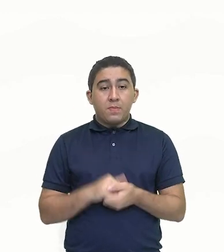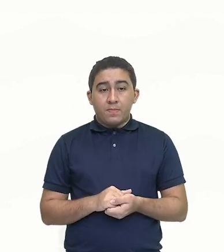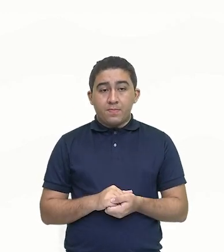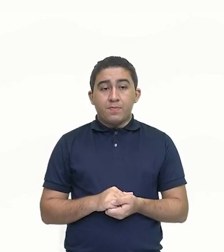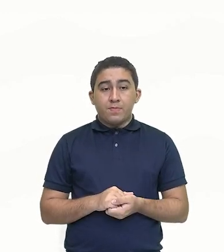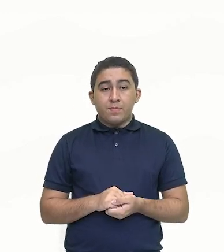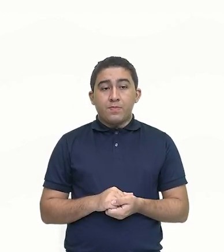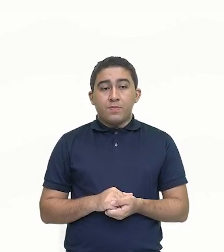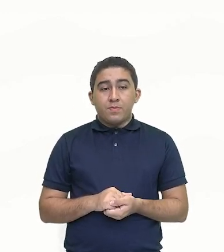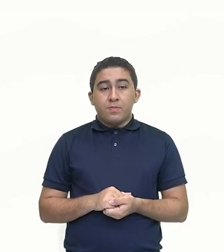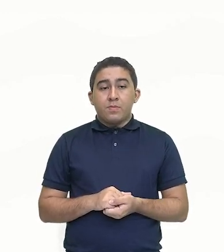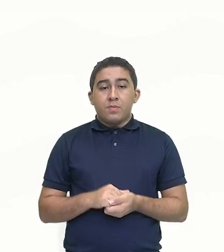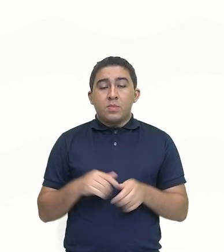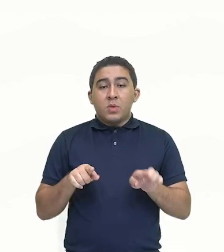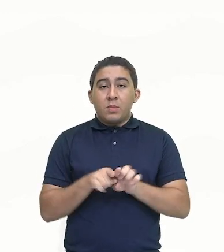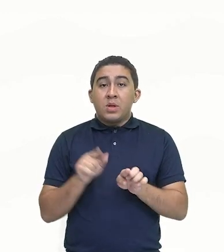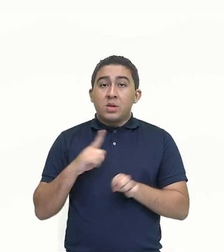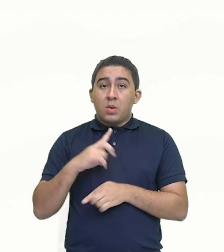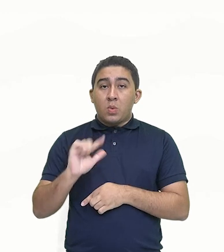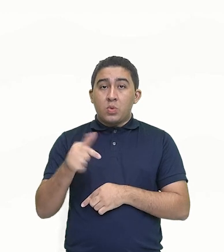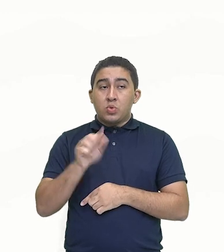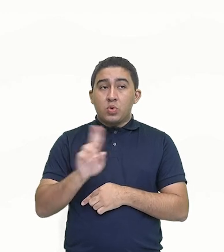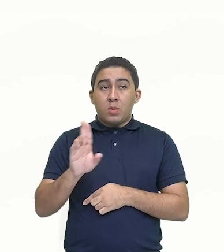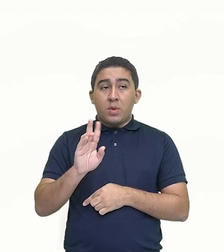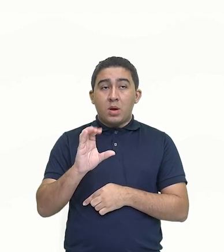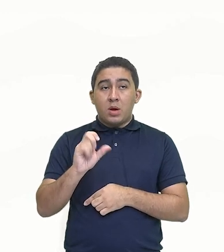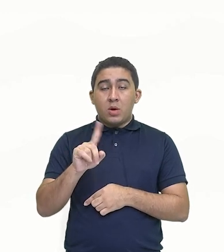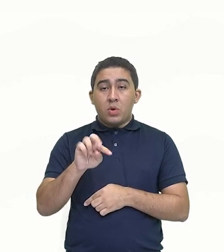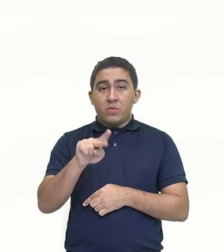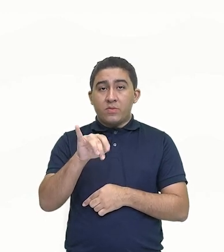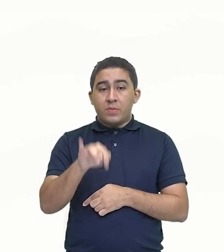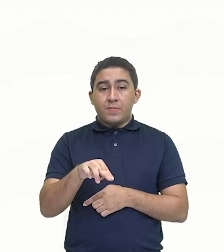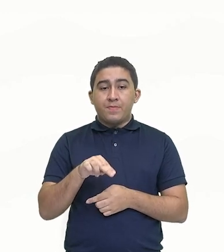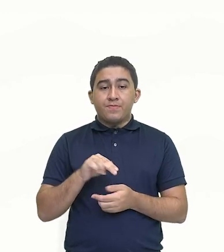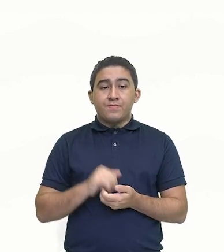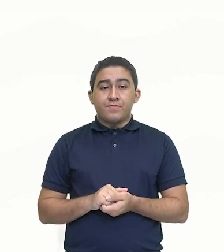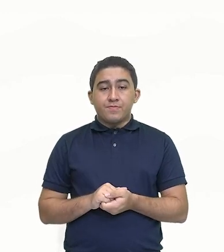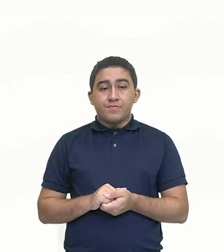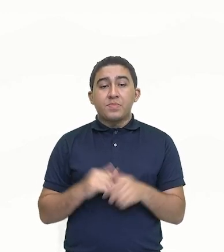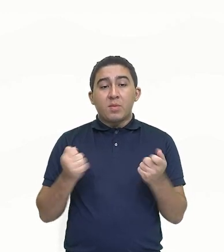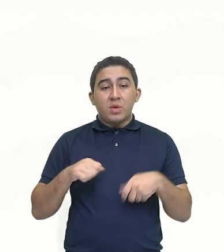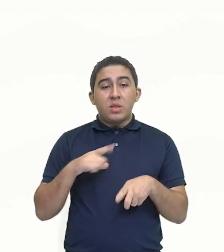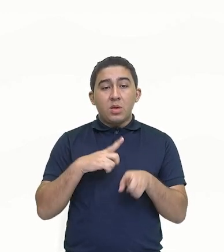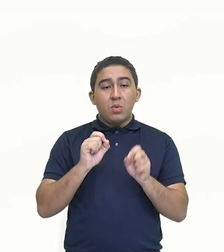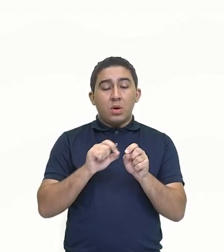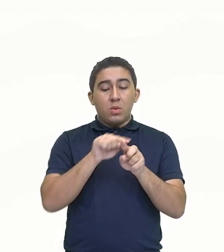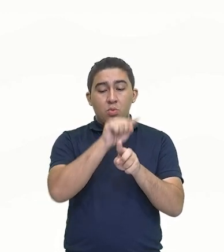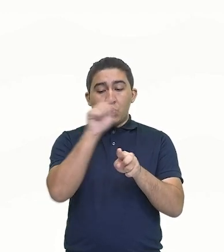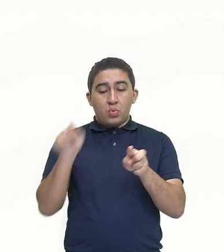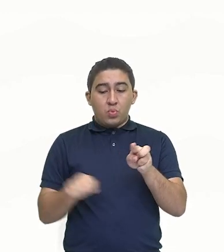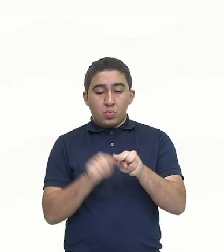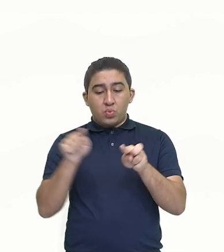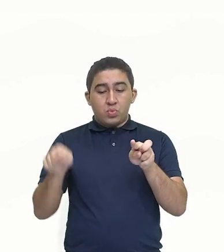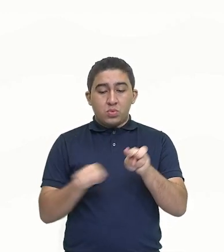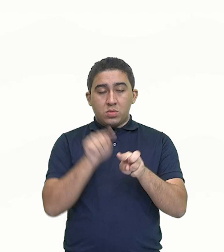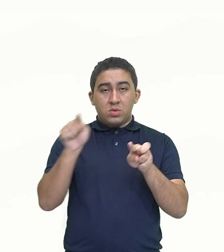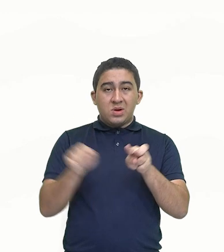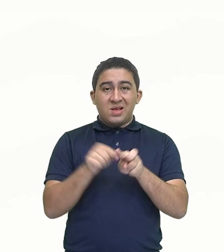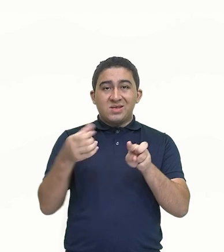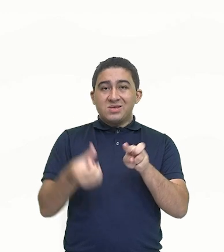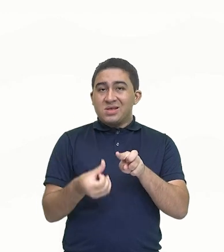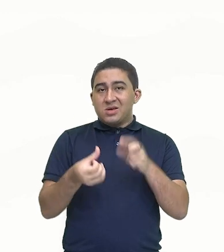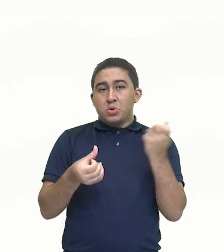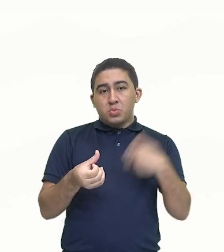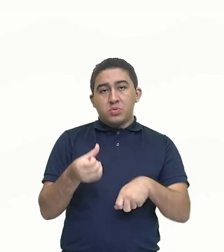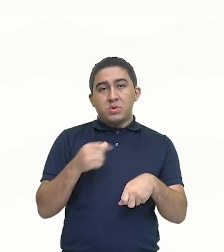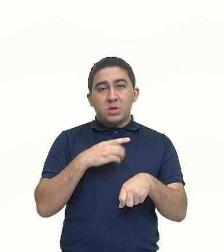de Calvin. Não esqueçam aí. São necessários 6 voltas, né, completas para produzir